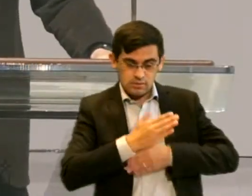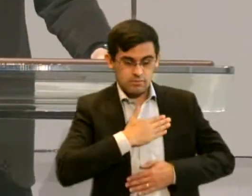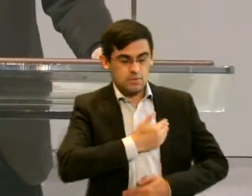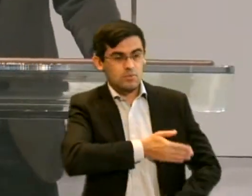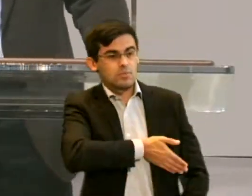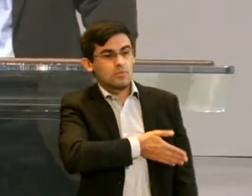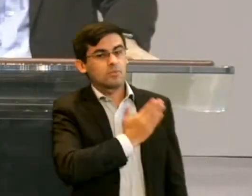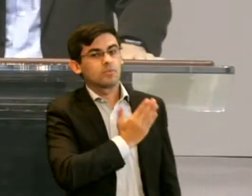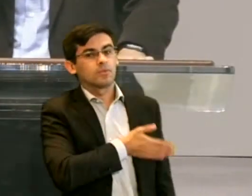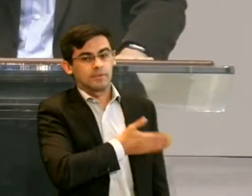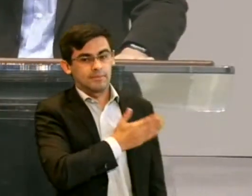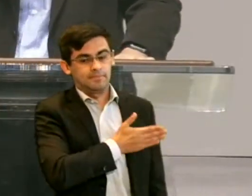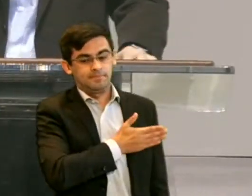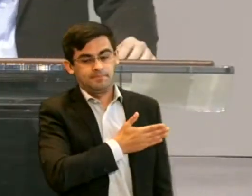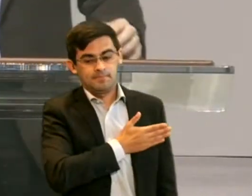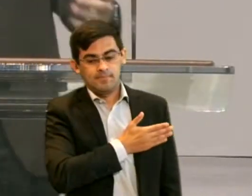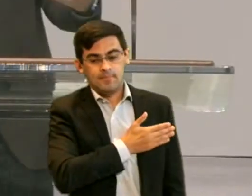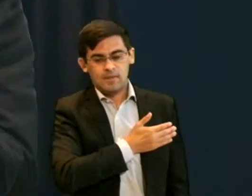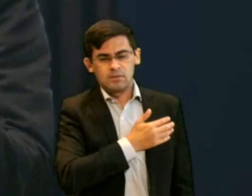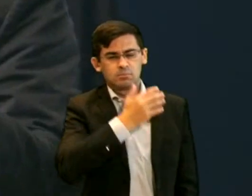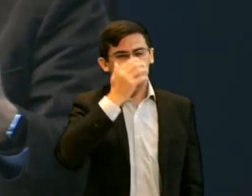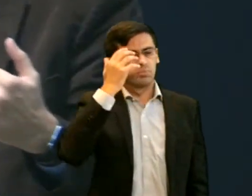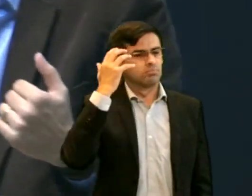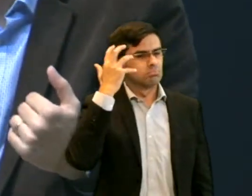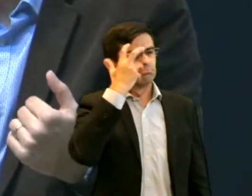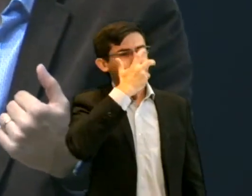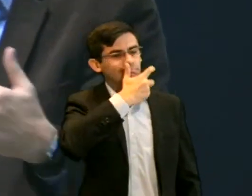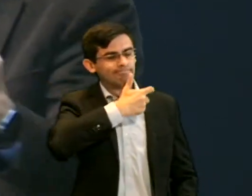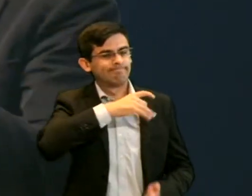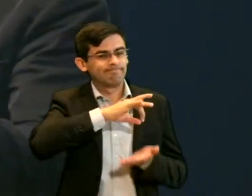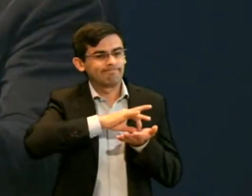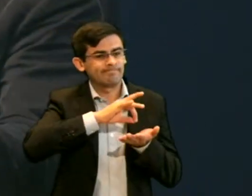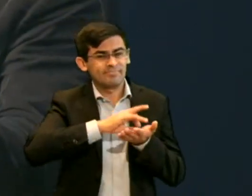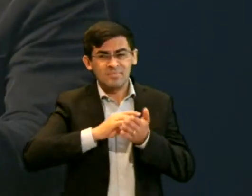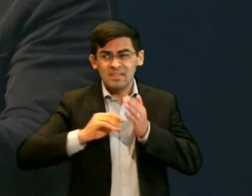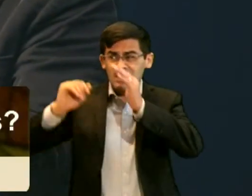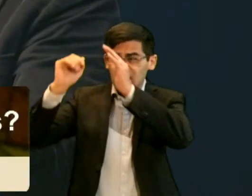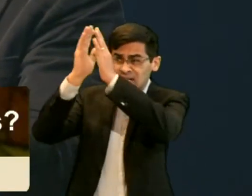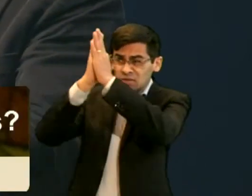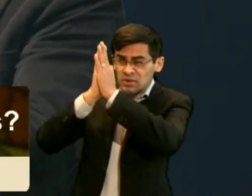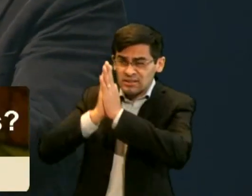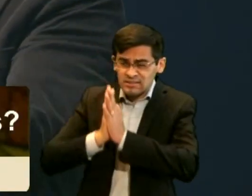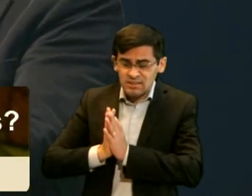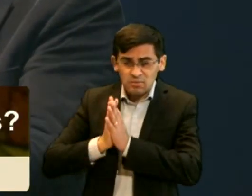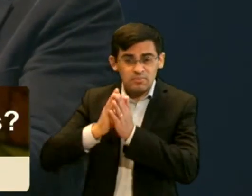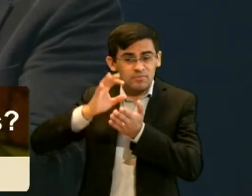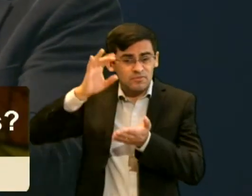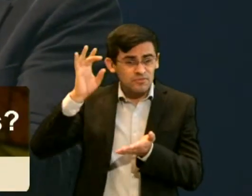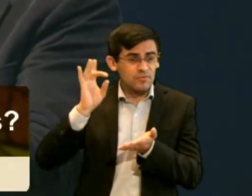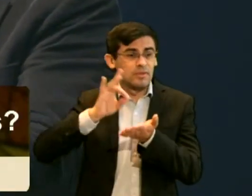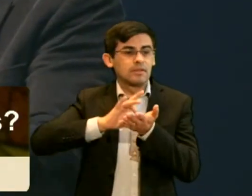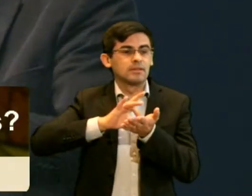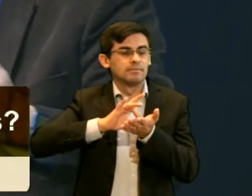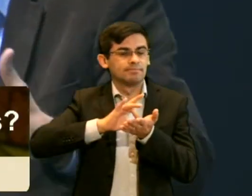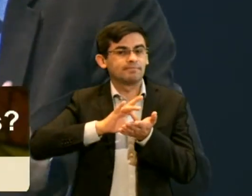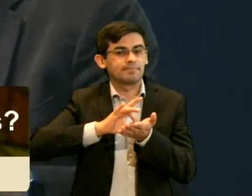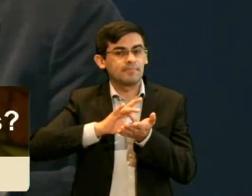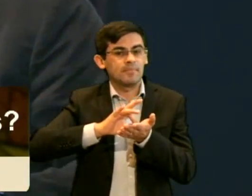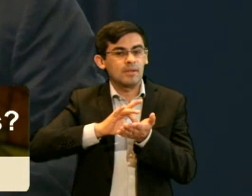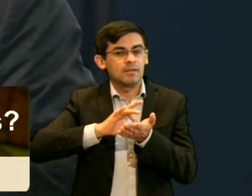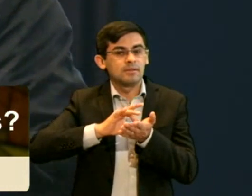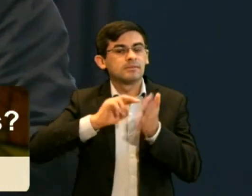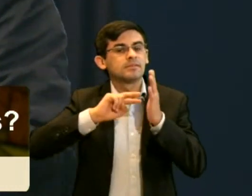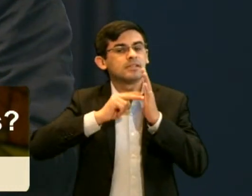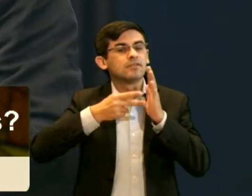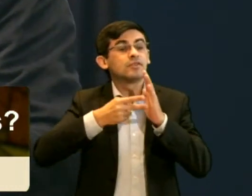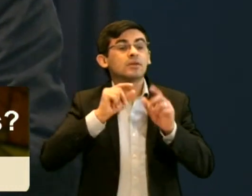coração. Olha que coisa linda. A adoração verdadeira tem a ver com